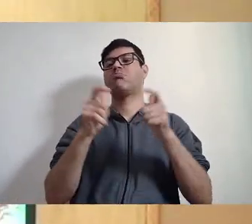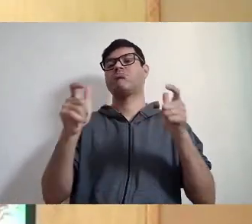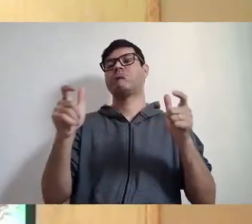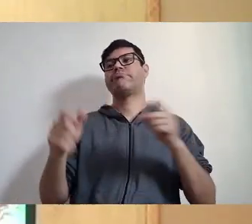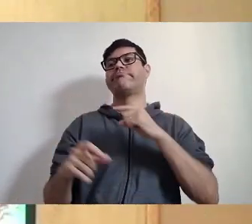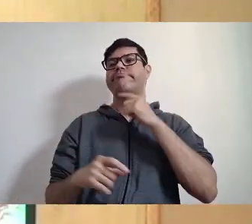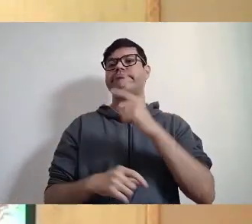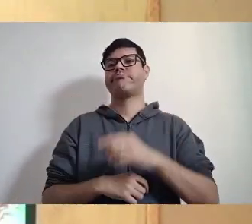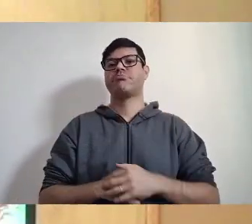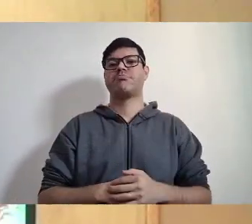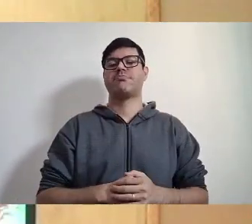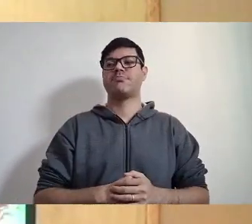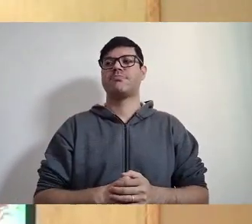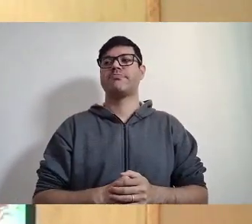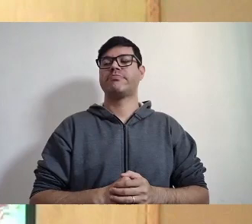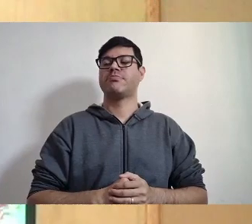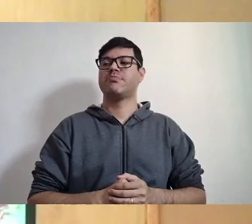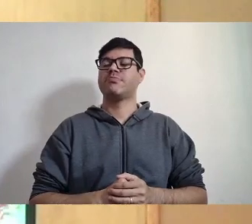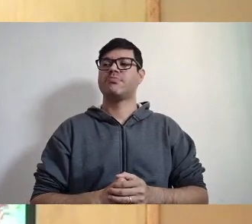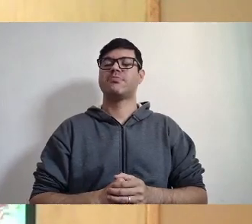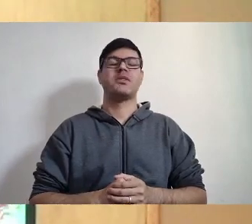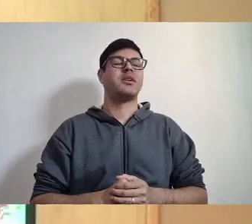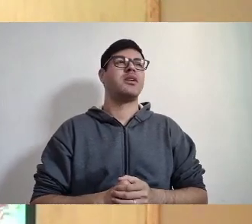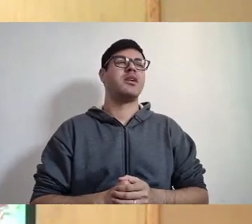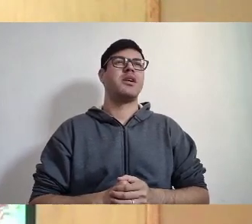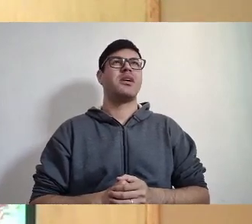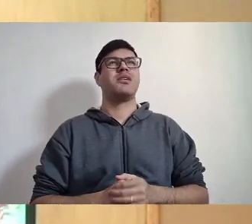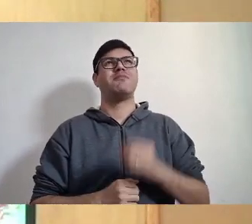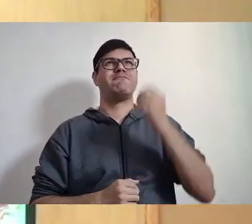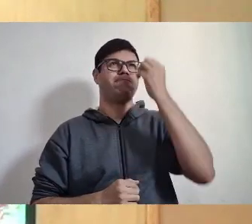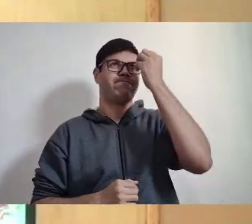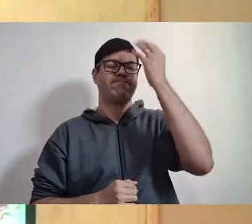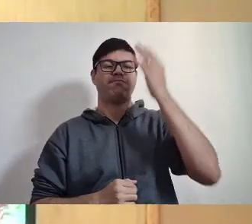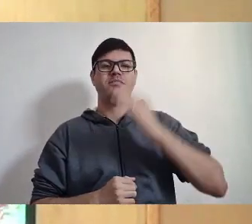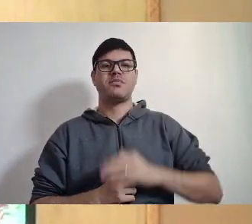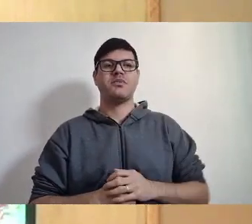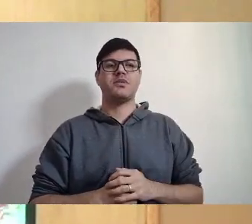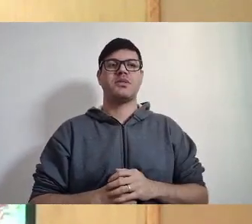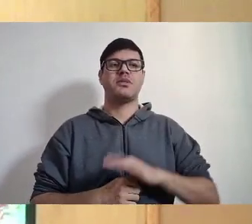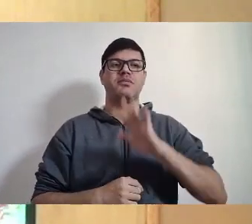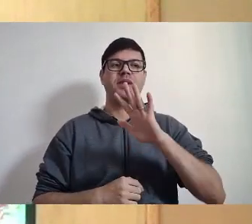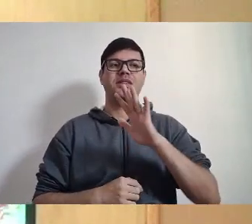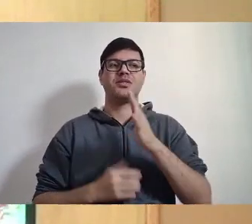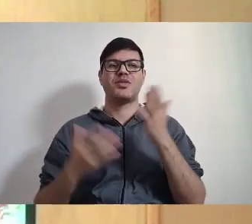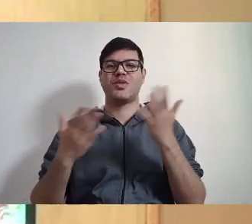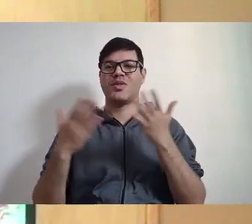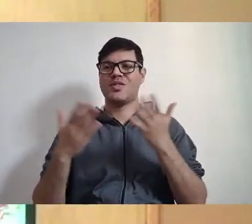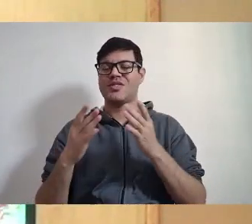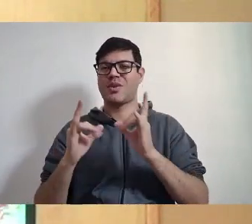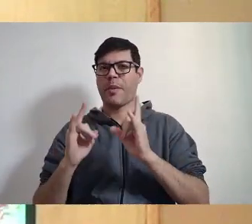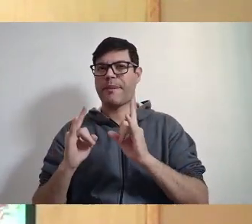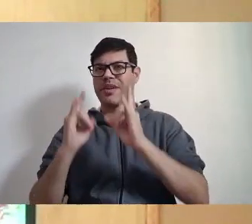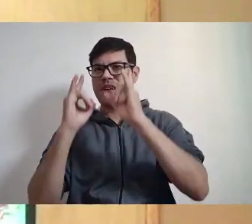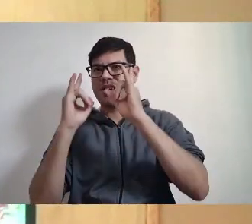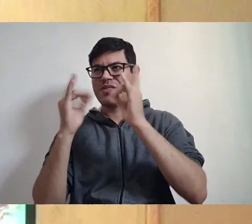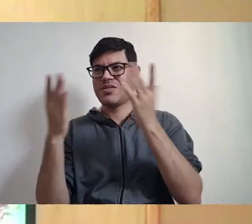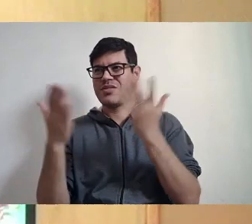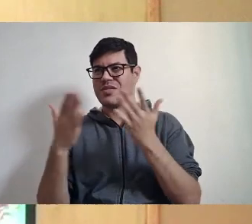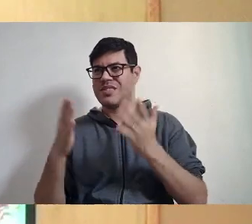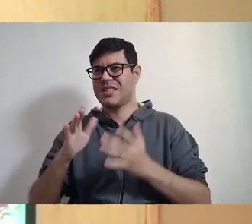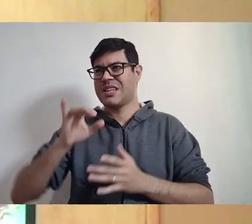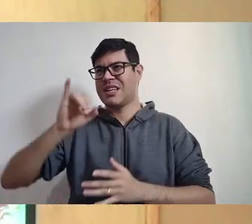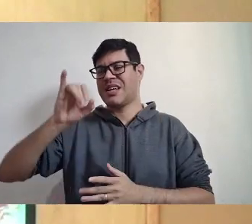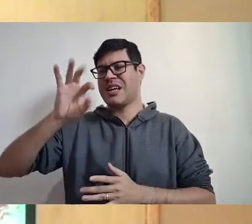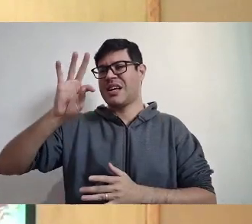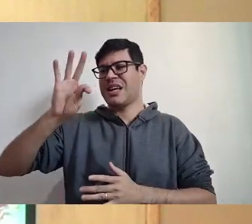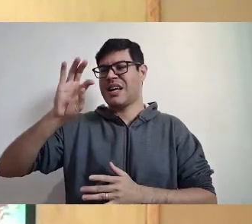Eu acho que nem pode. Não me lembro, mas o prédio hoje já não é mais do ITESP, né?